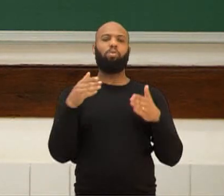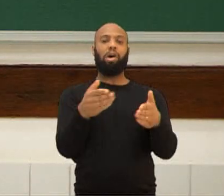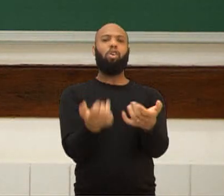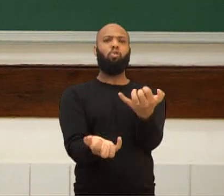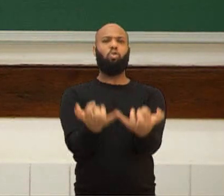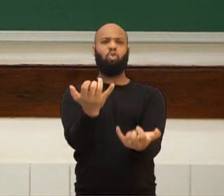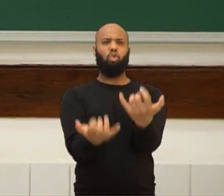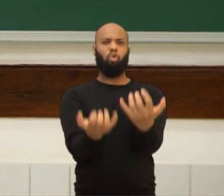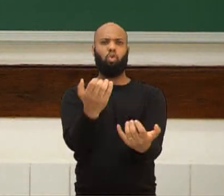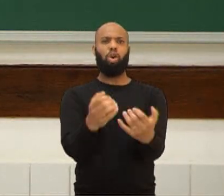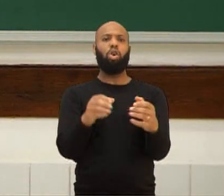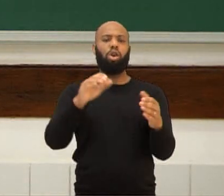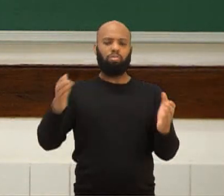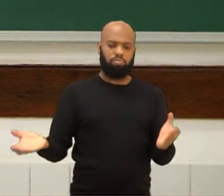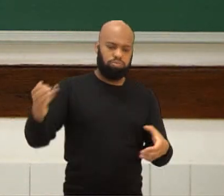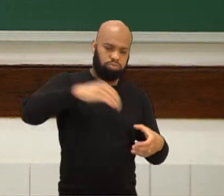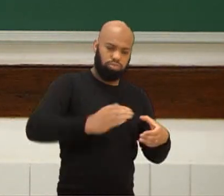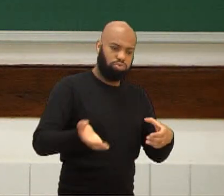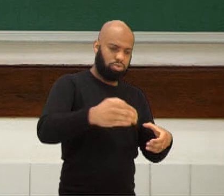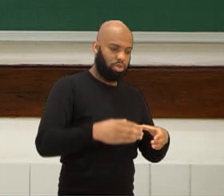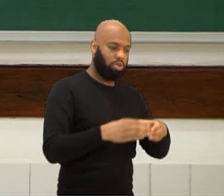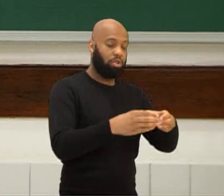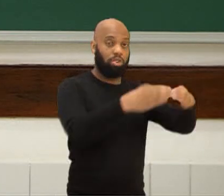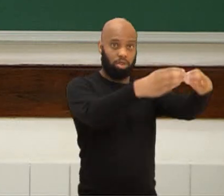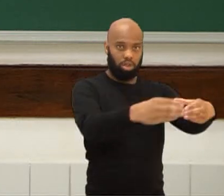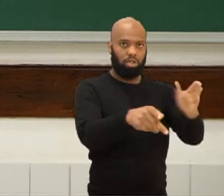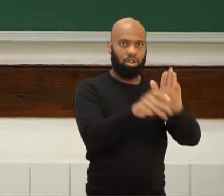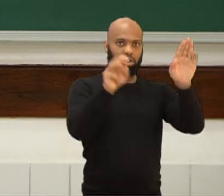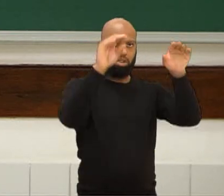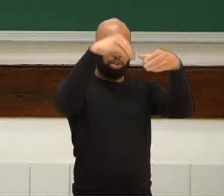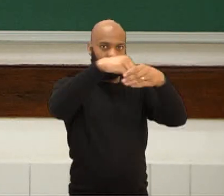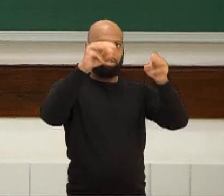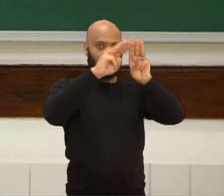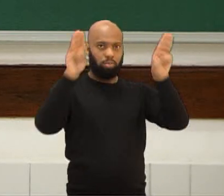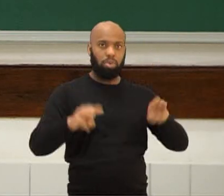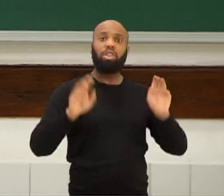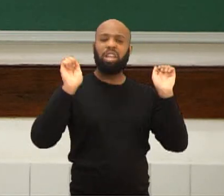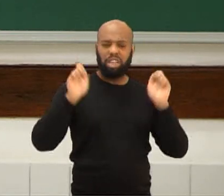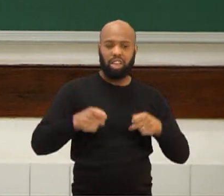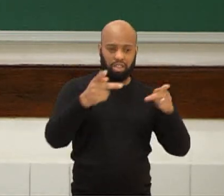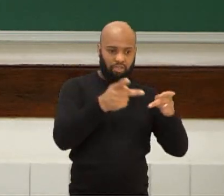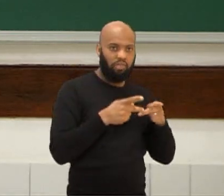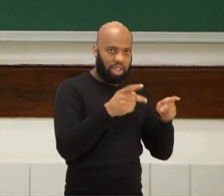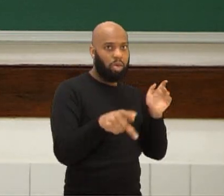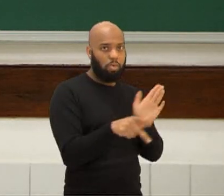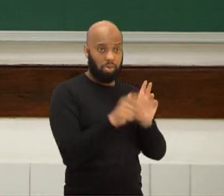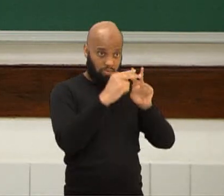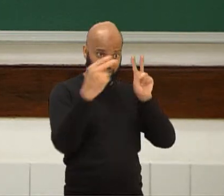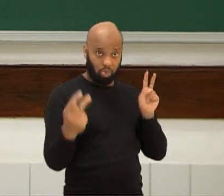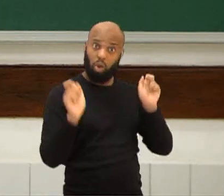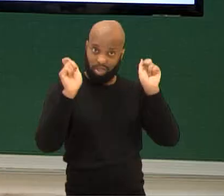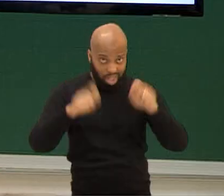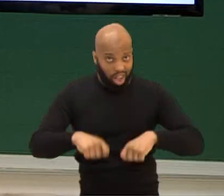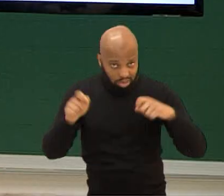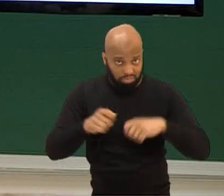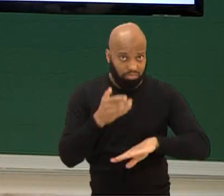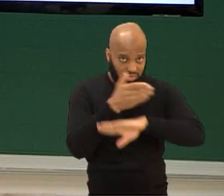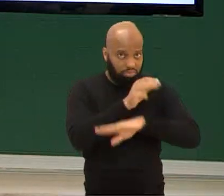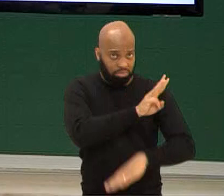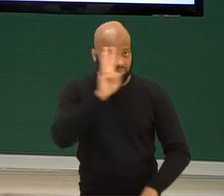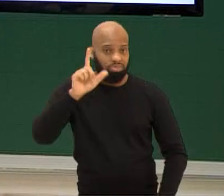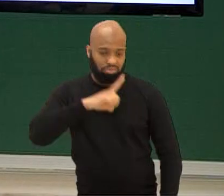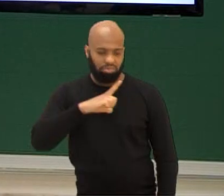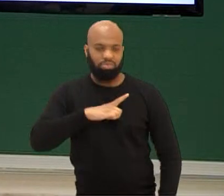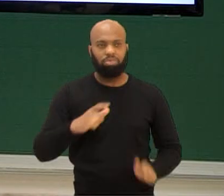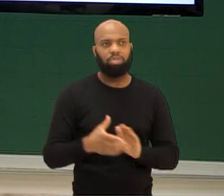e outras tantas coisas, estão lá nessa casa, nesse museu. É possível fazer a visitação online, tá, gente? Ela disse o seguinte,